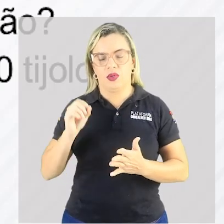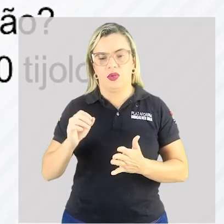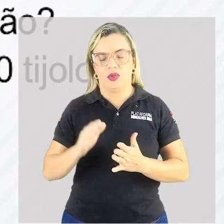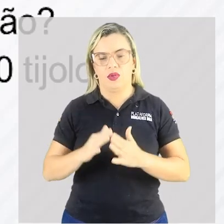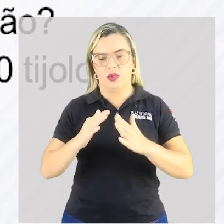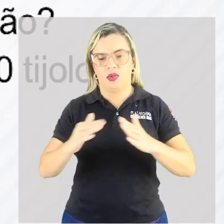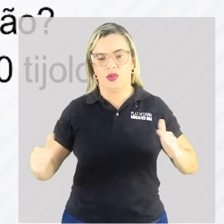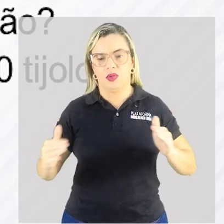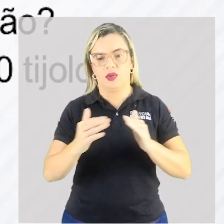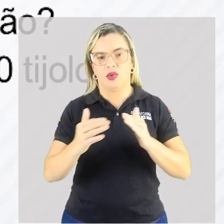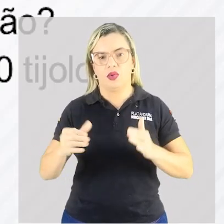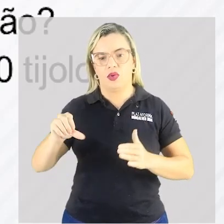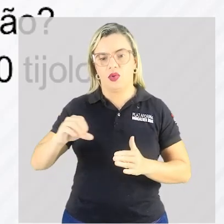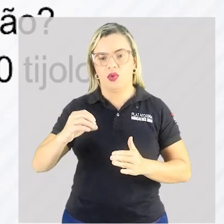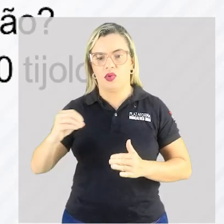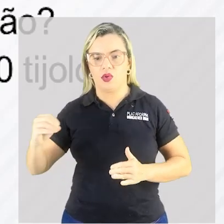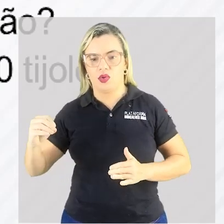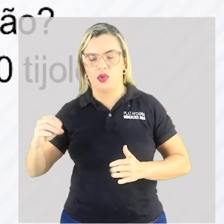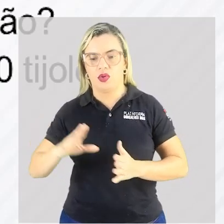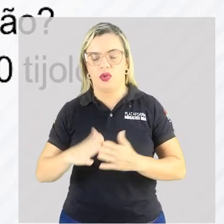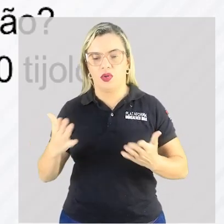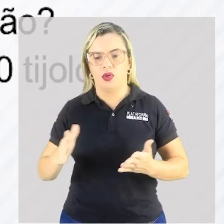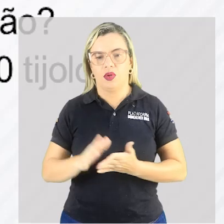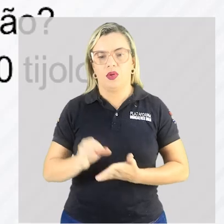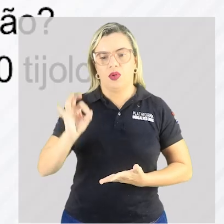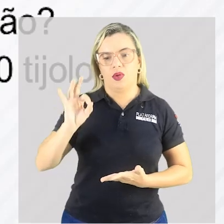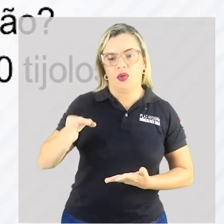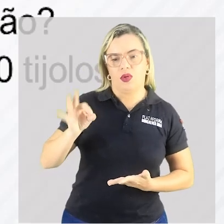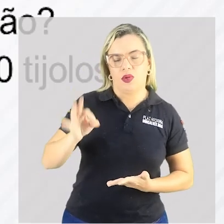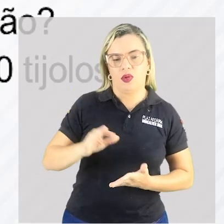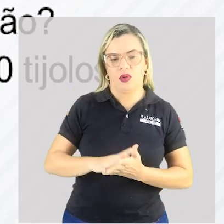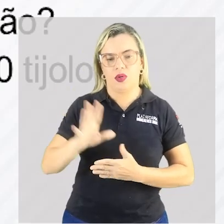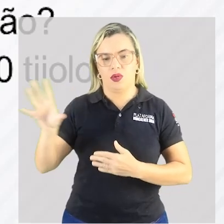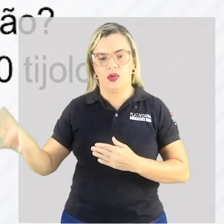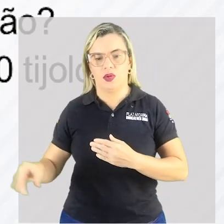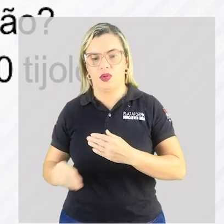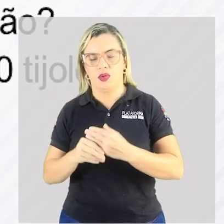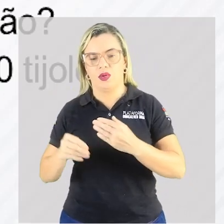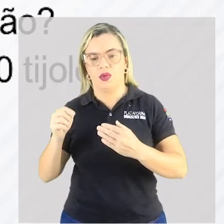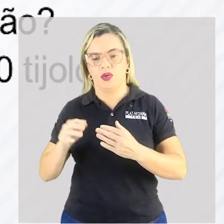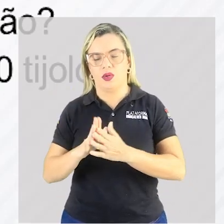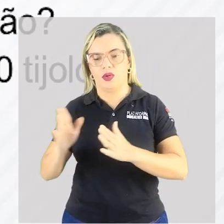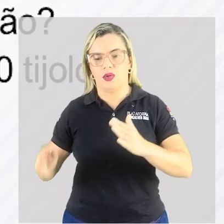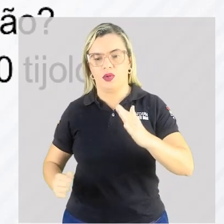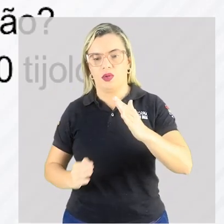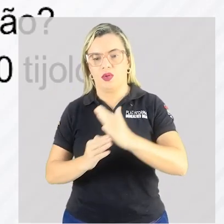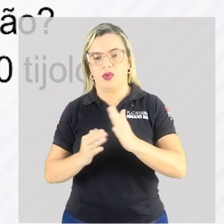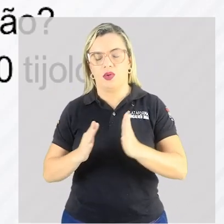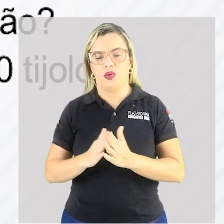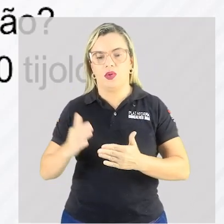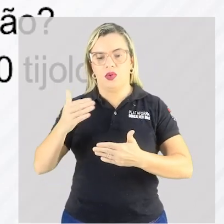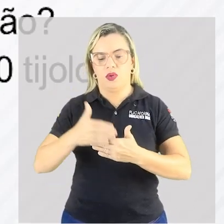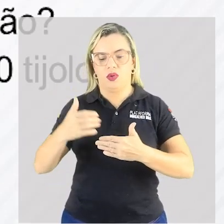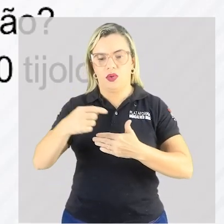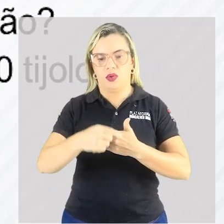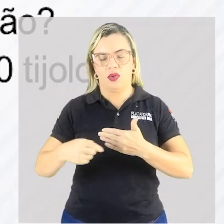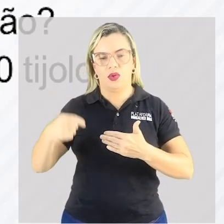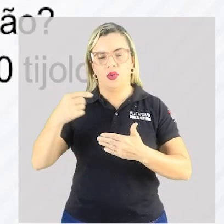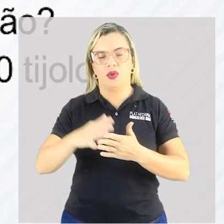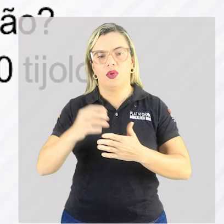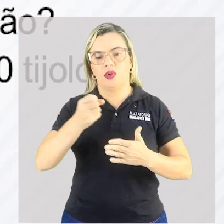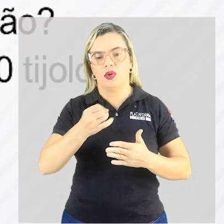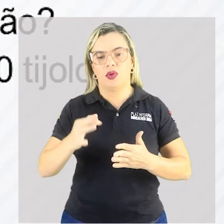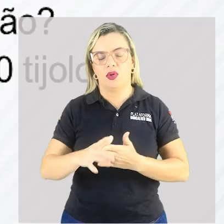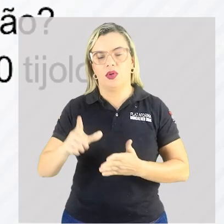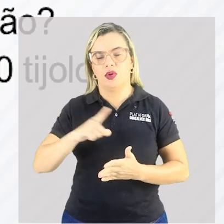quê? 900 telhas, certo? E ele vai completar essa carga com o quê? Com tijolos. Então, quanto é